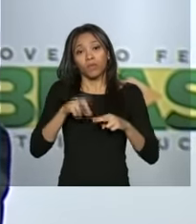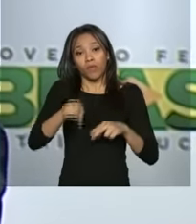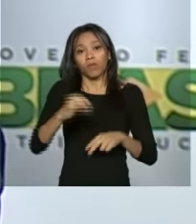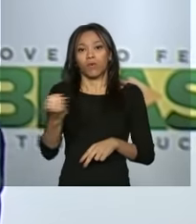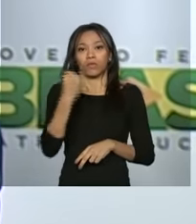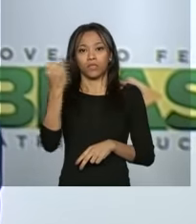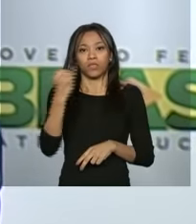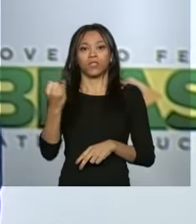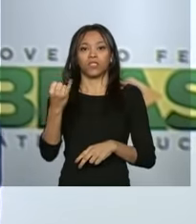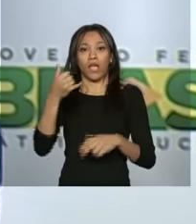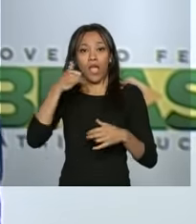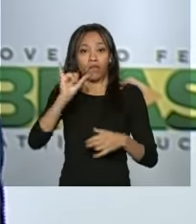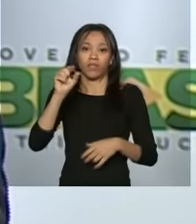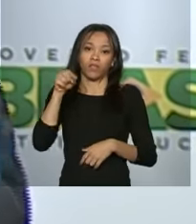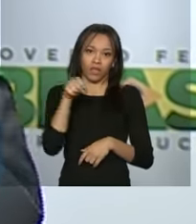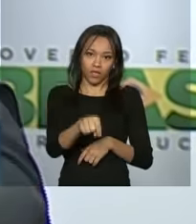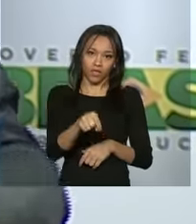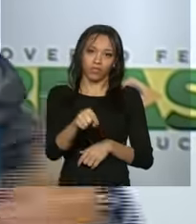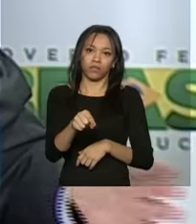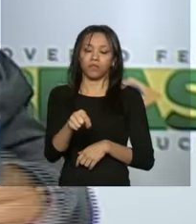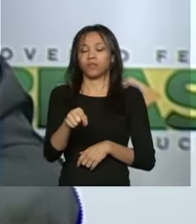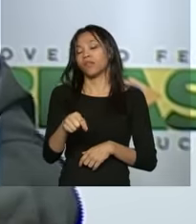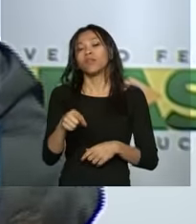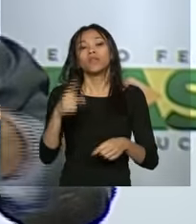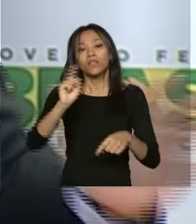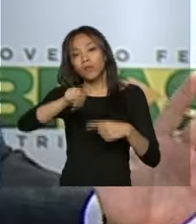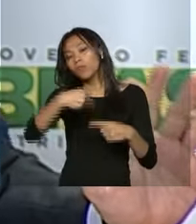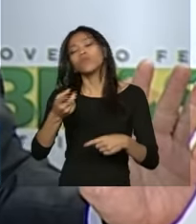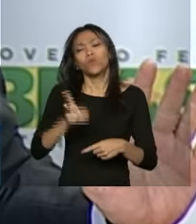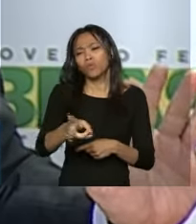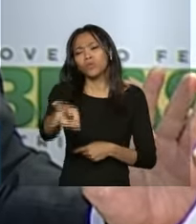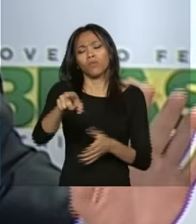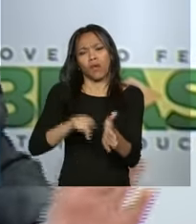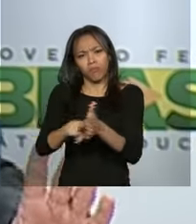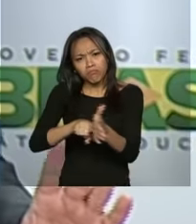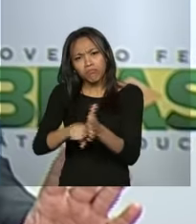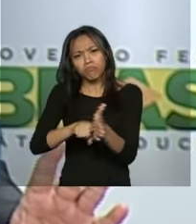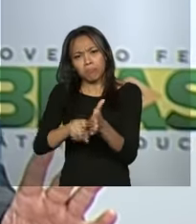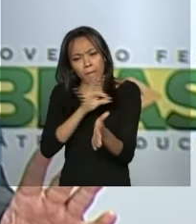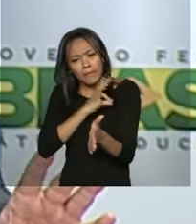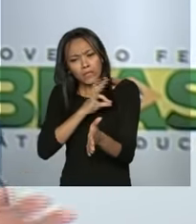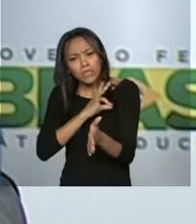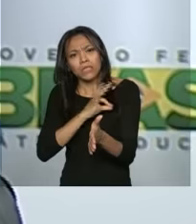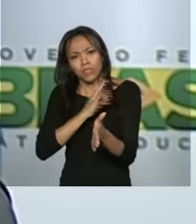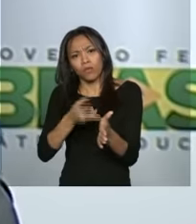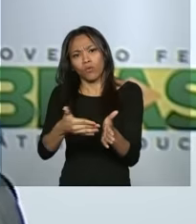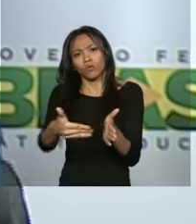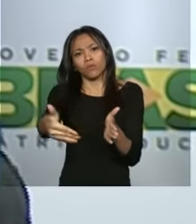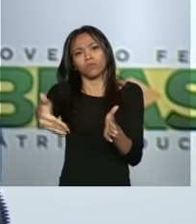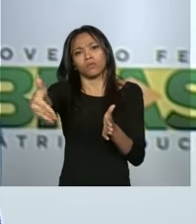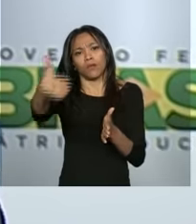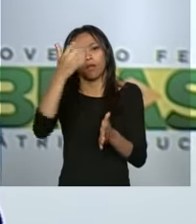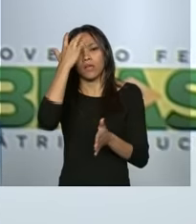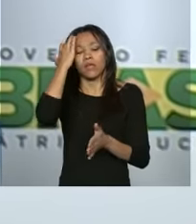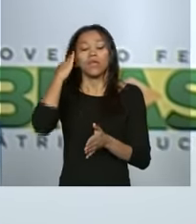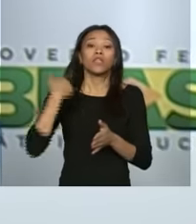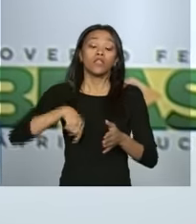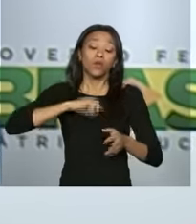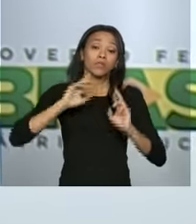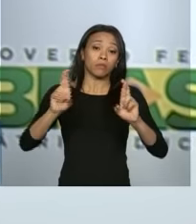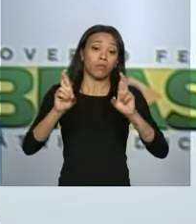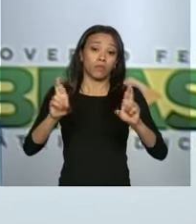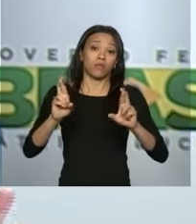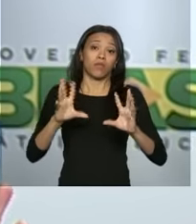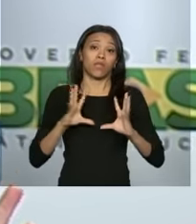ir pra frente tá certo e continuar os processos de investigação que estão em curso né eu diria para você o seguinte a expectativa que nós todos